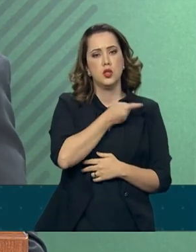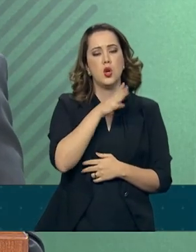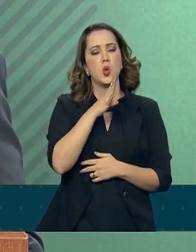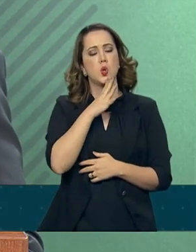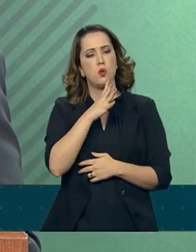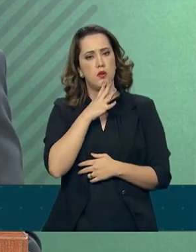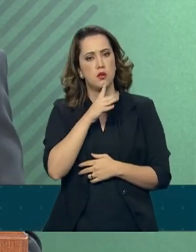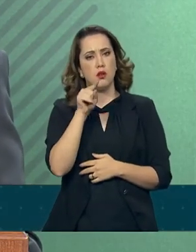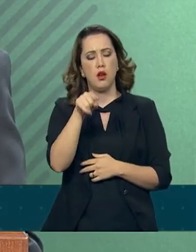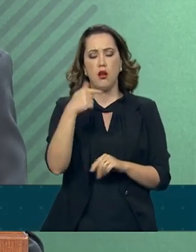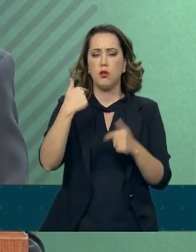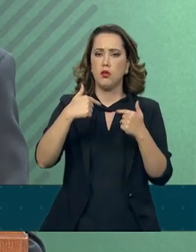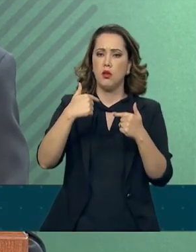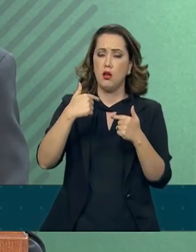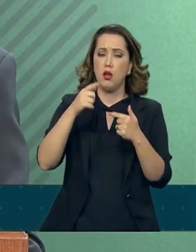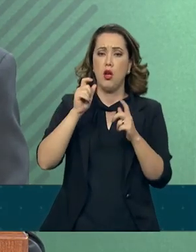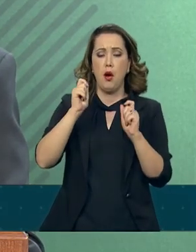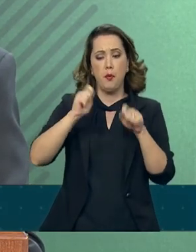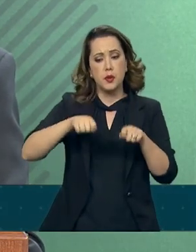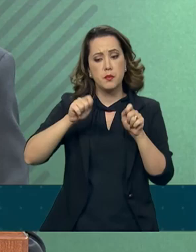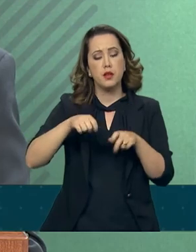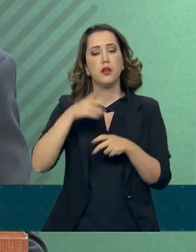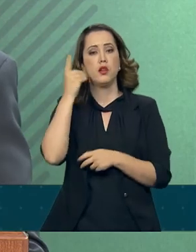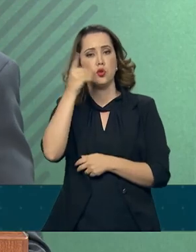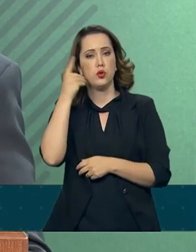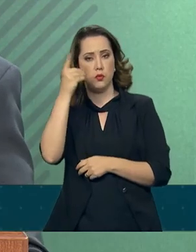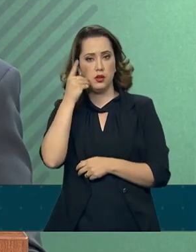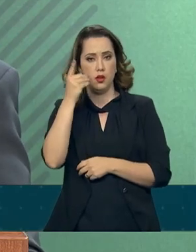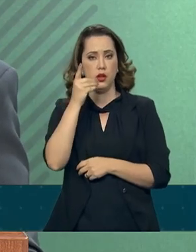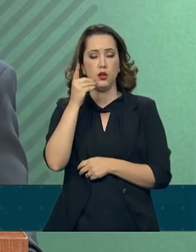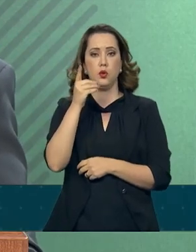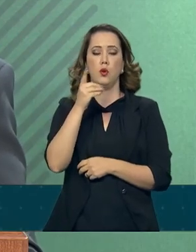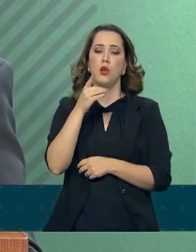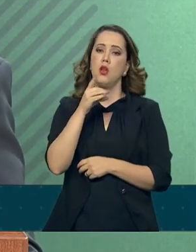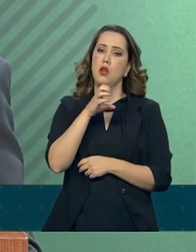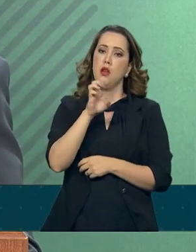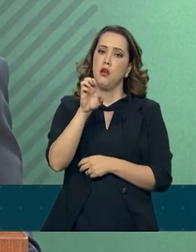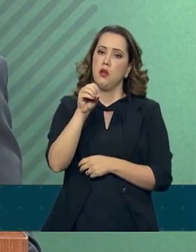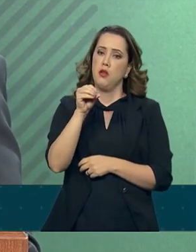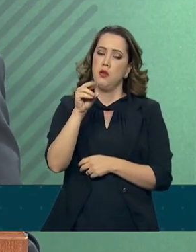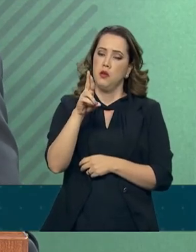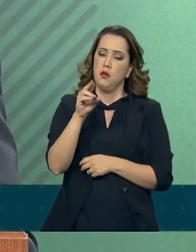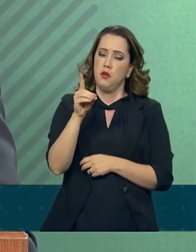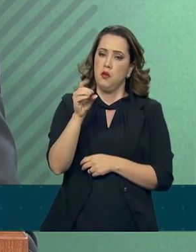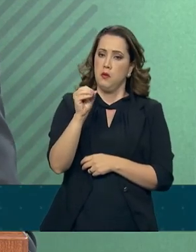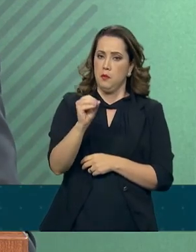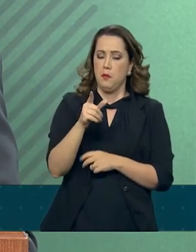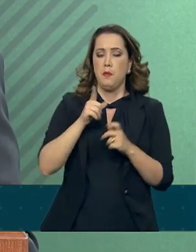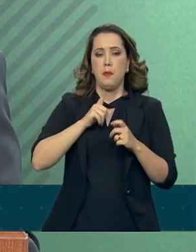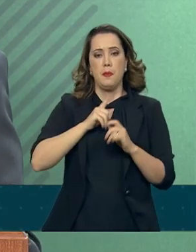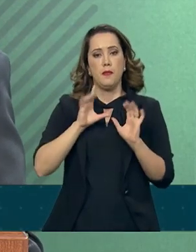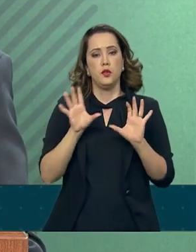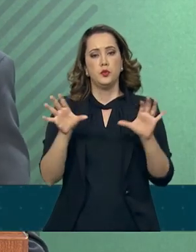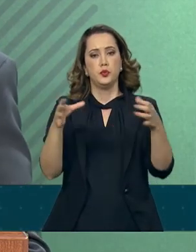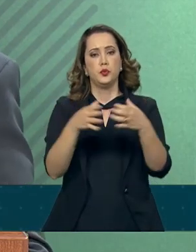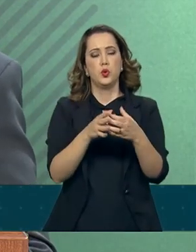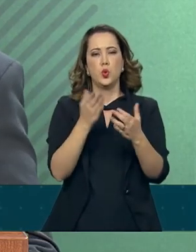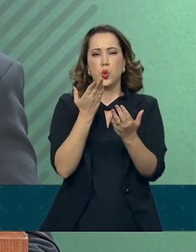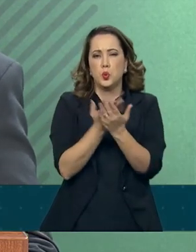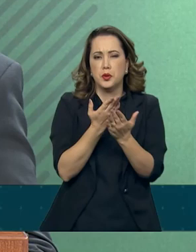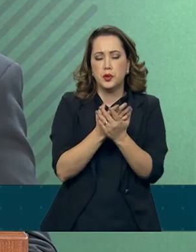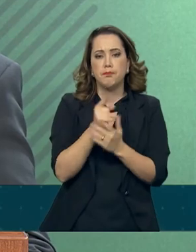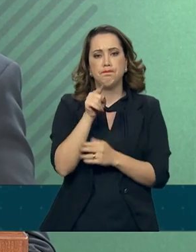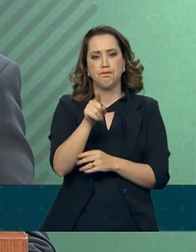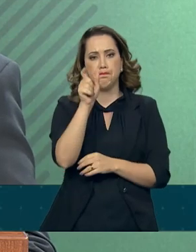reconhecendo a capacidade do deputado eduardo bolsonaro que tenhamos é por parte daquela comissão que o avaliará